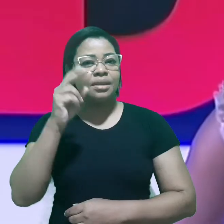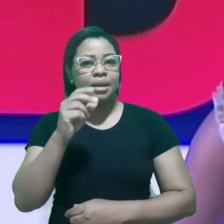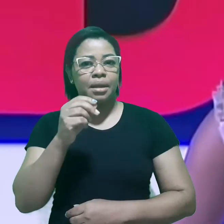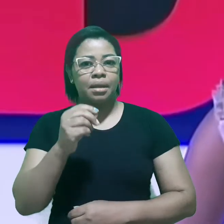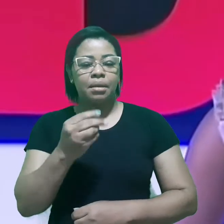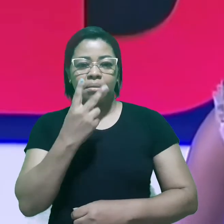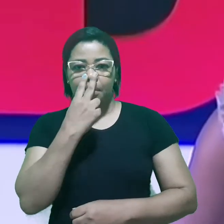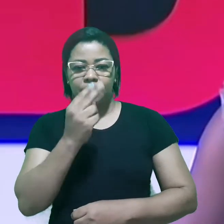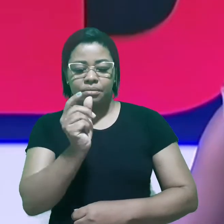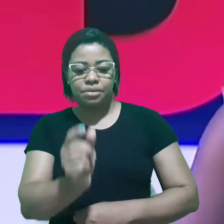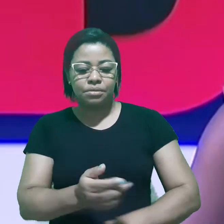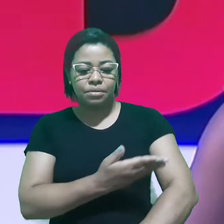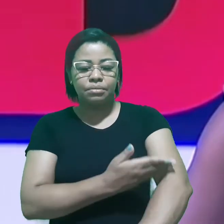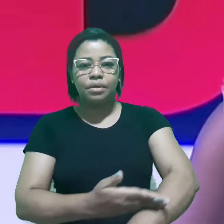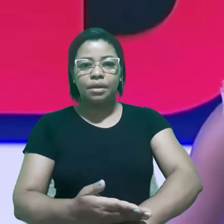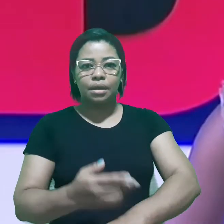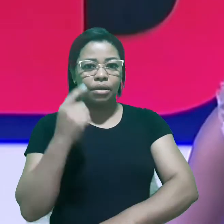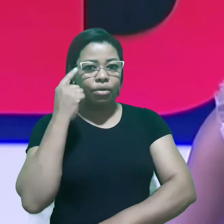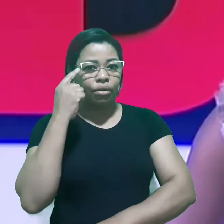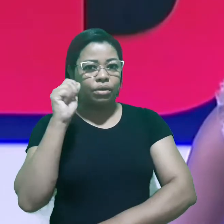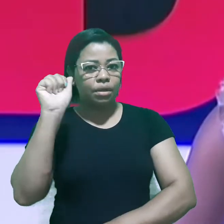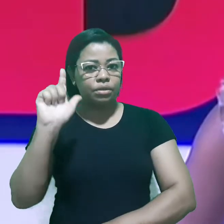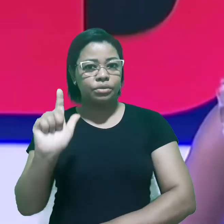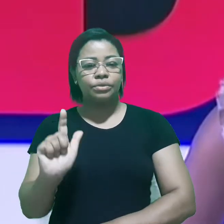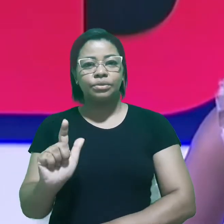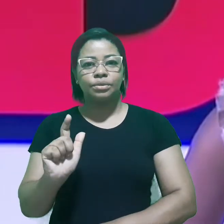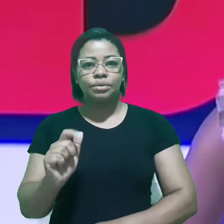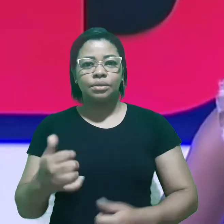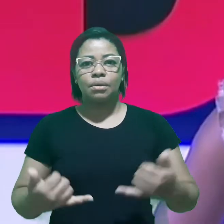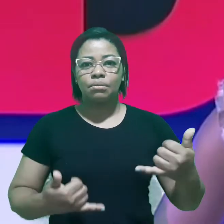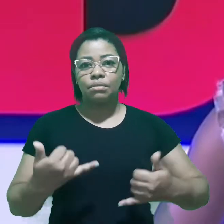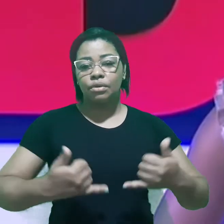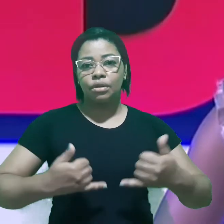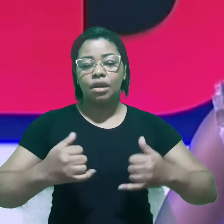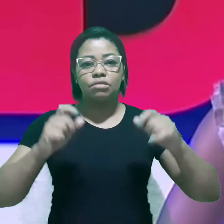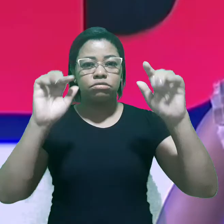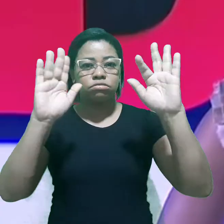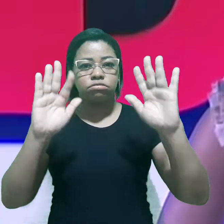Eles brincavam na neve e comiam maçãs.